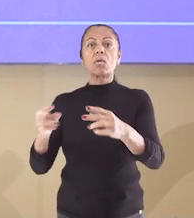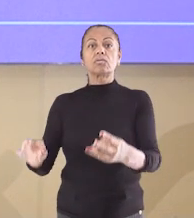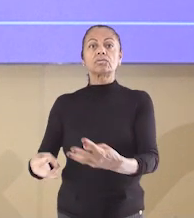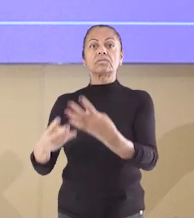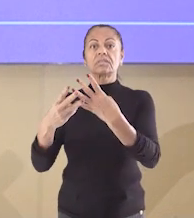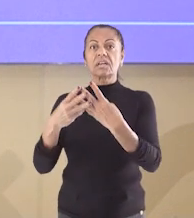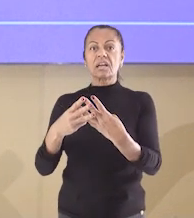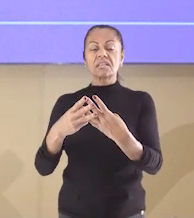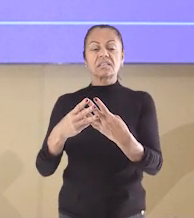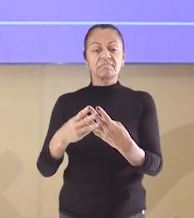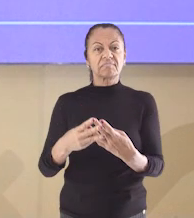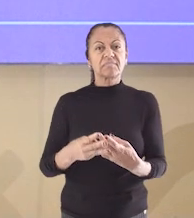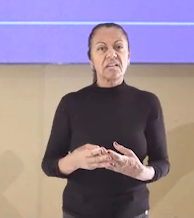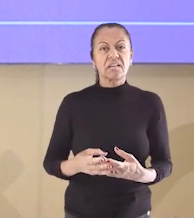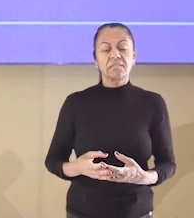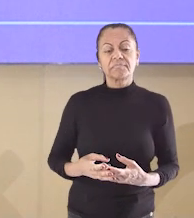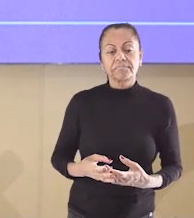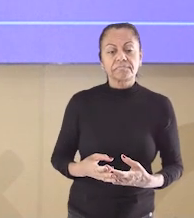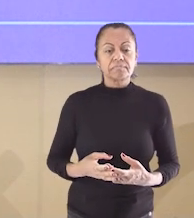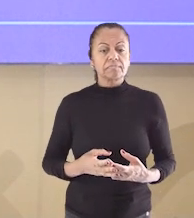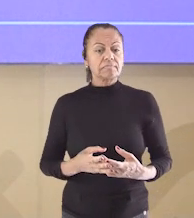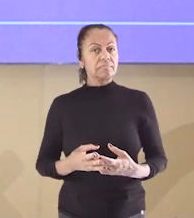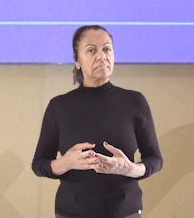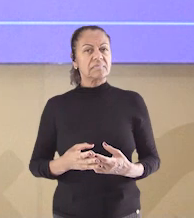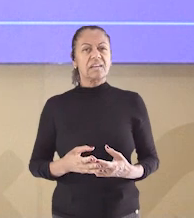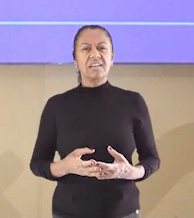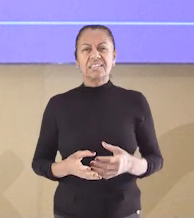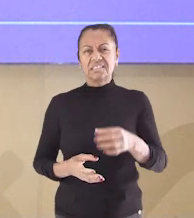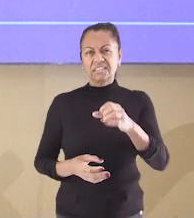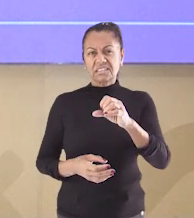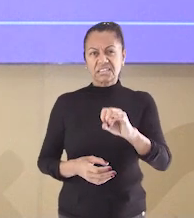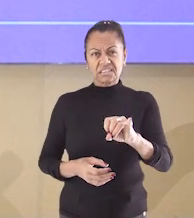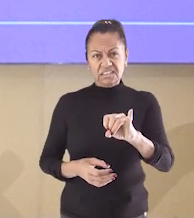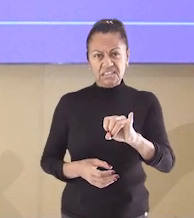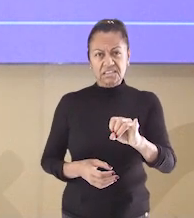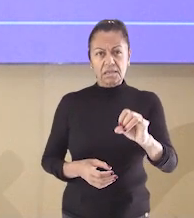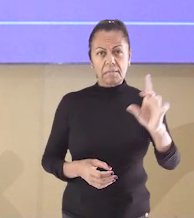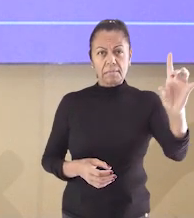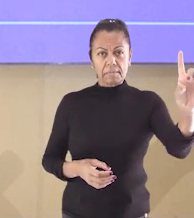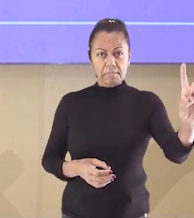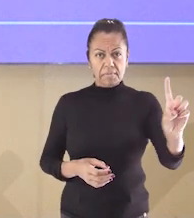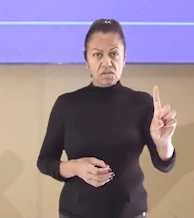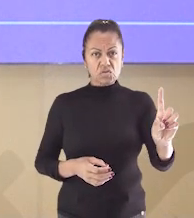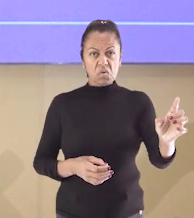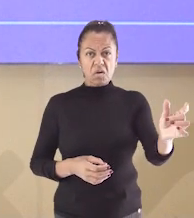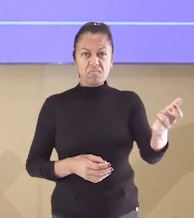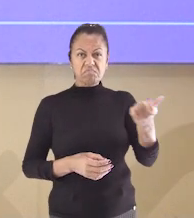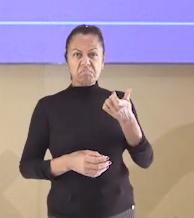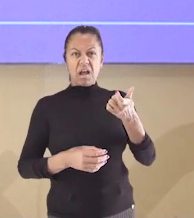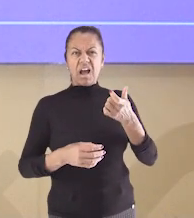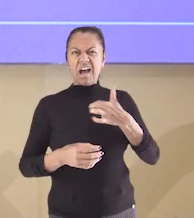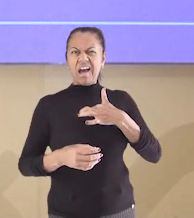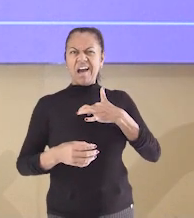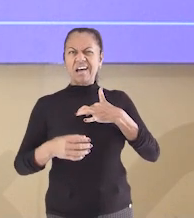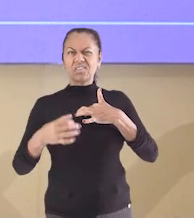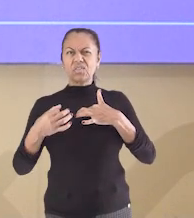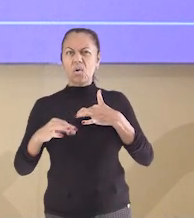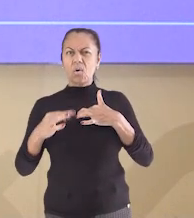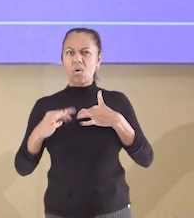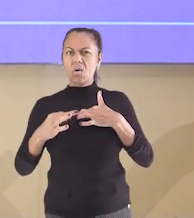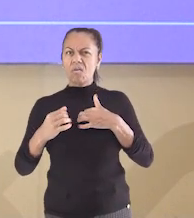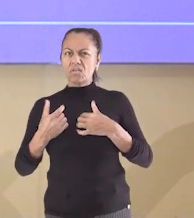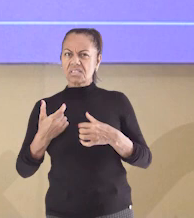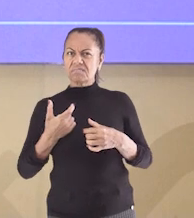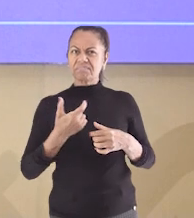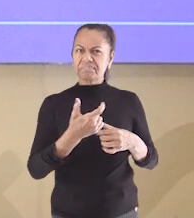própria palavra. Uma mensagem judaica: não faça ao seu semelhante aquilo